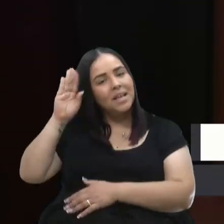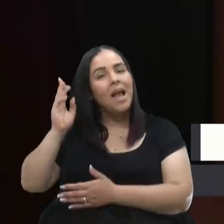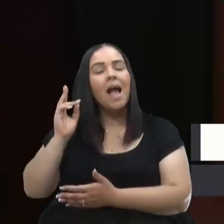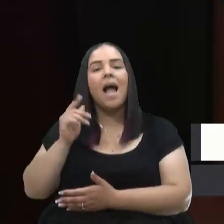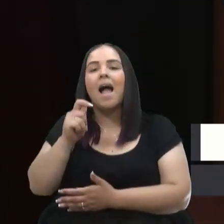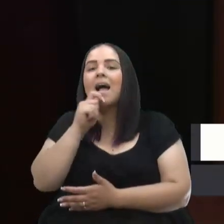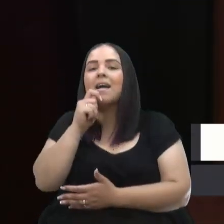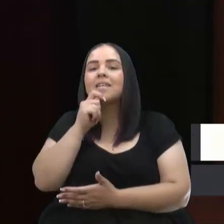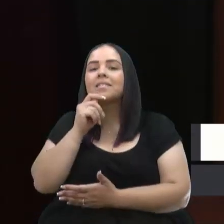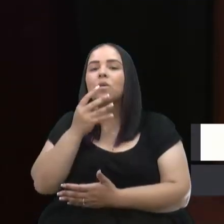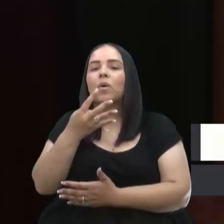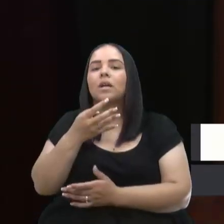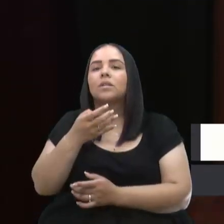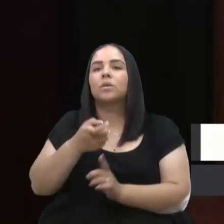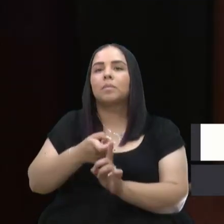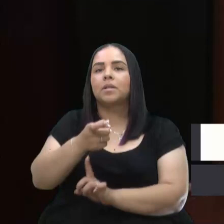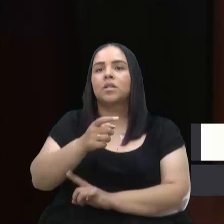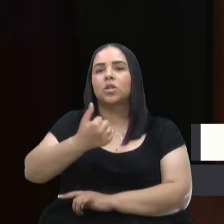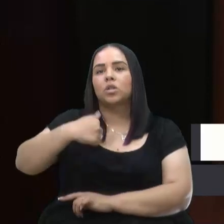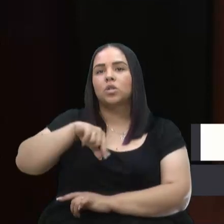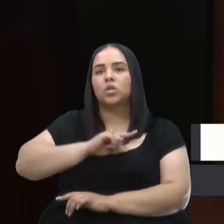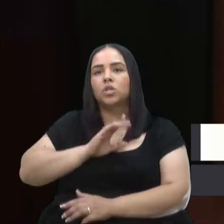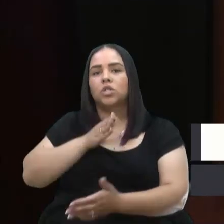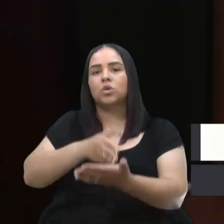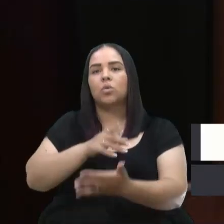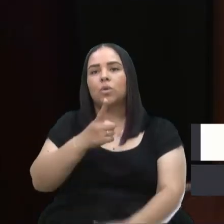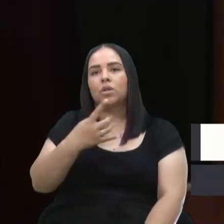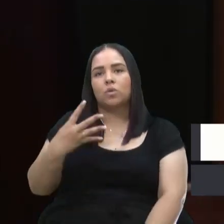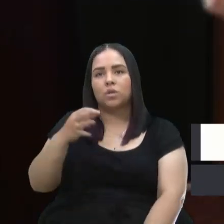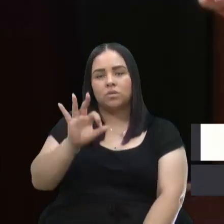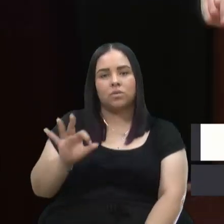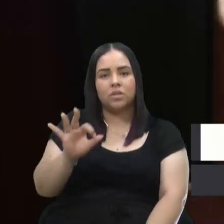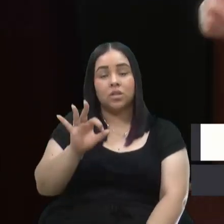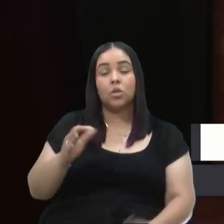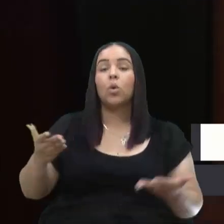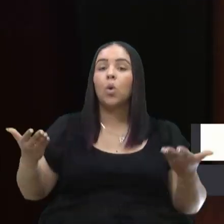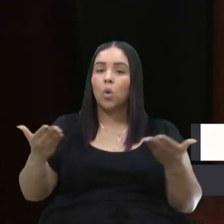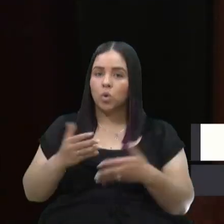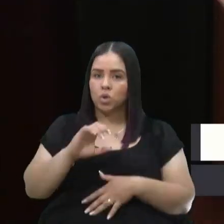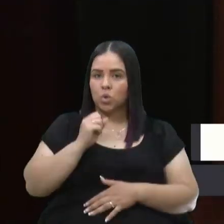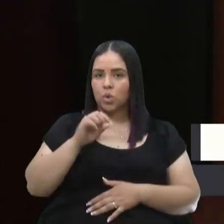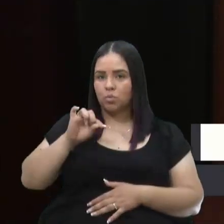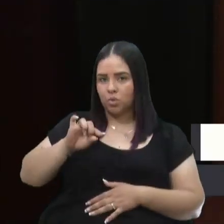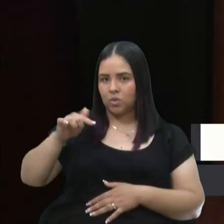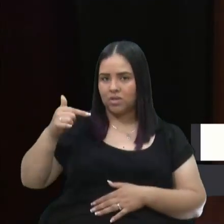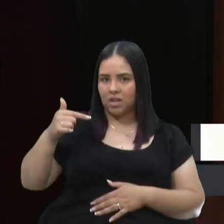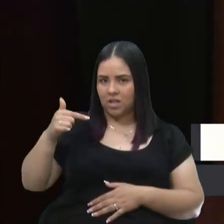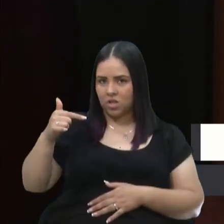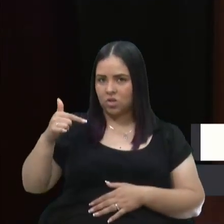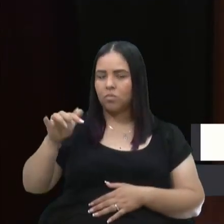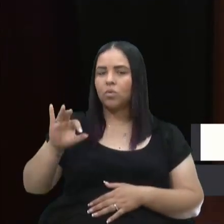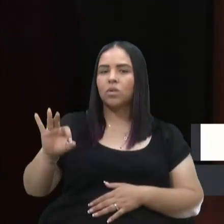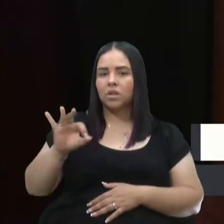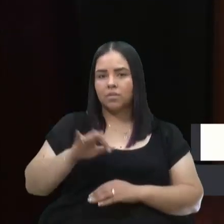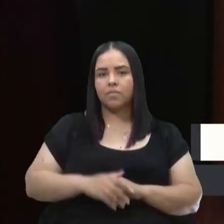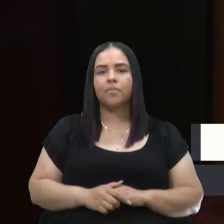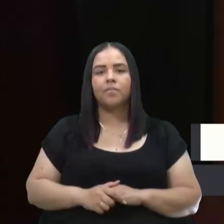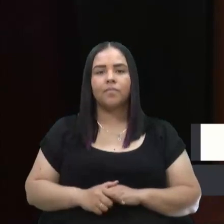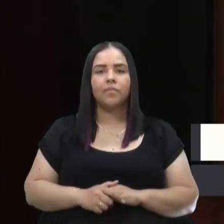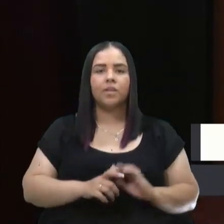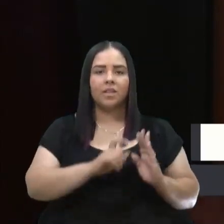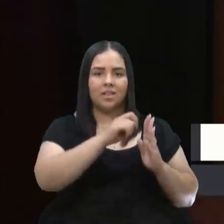que ela plantou, nós chegamos a 14% de desemprego. Hoje, 8,7, fonte IBGE. Taxa